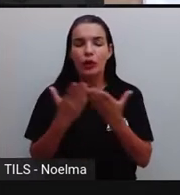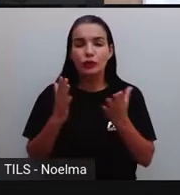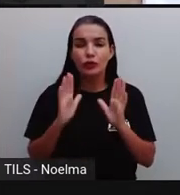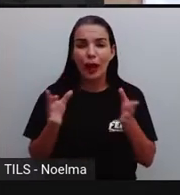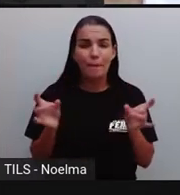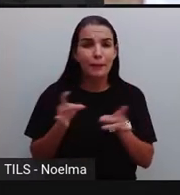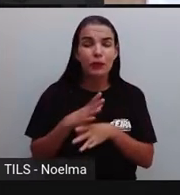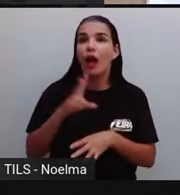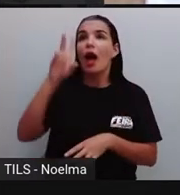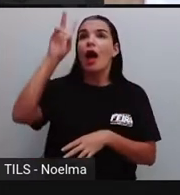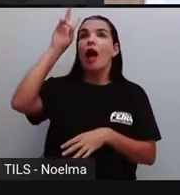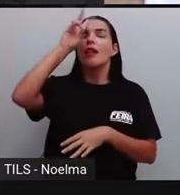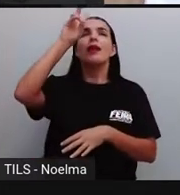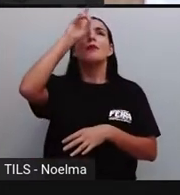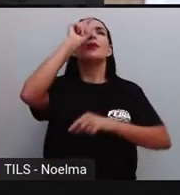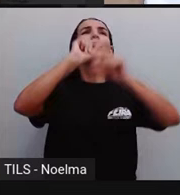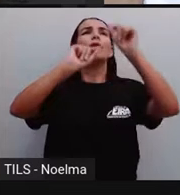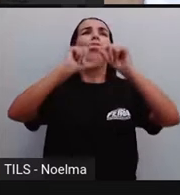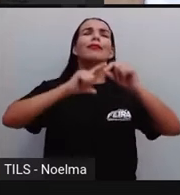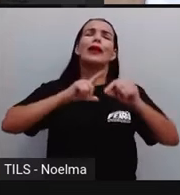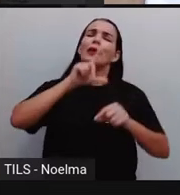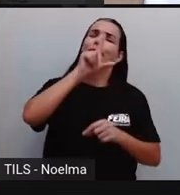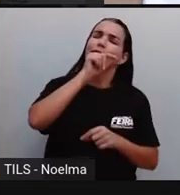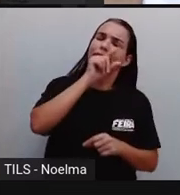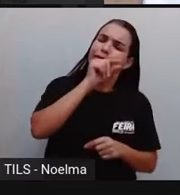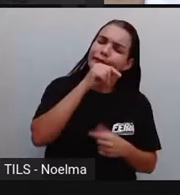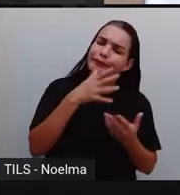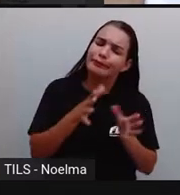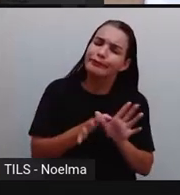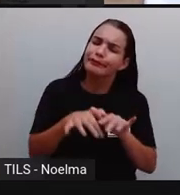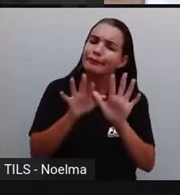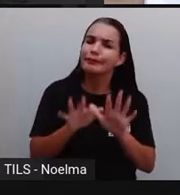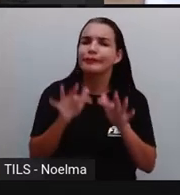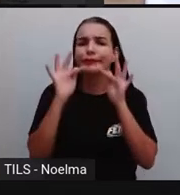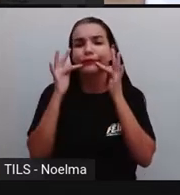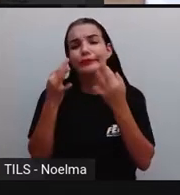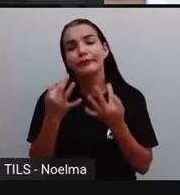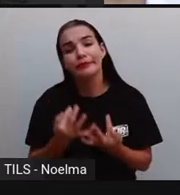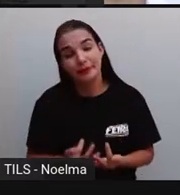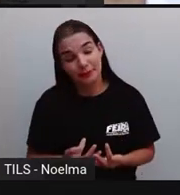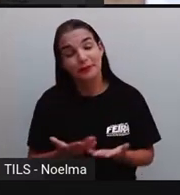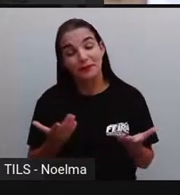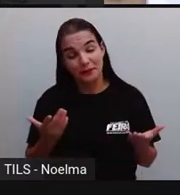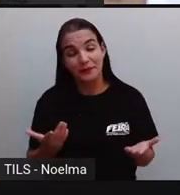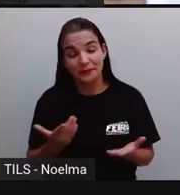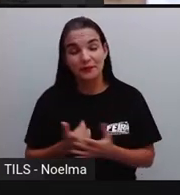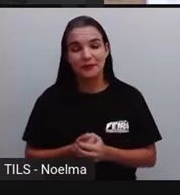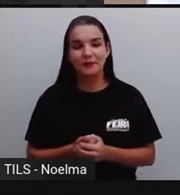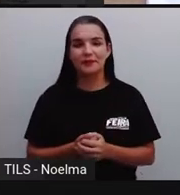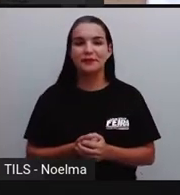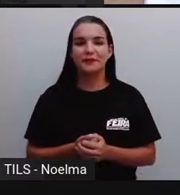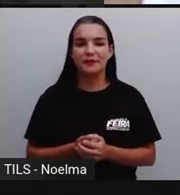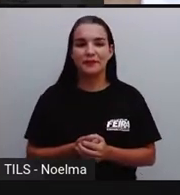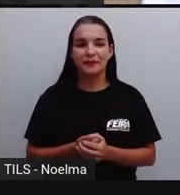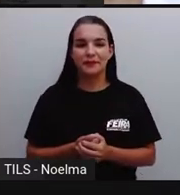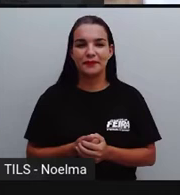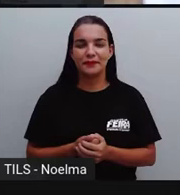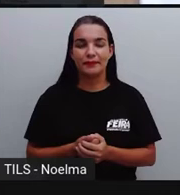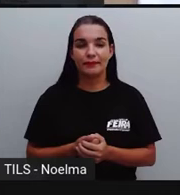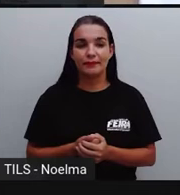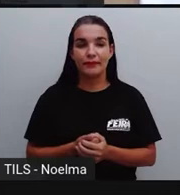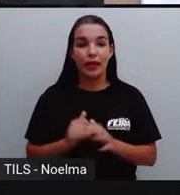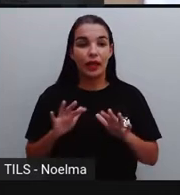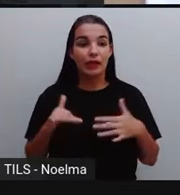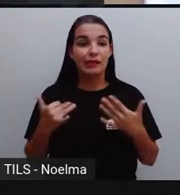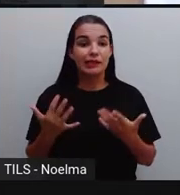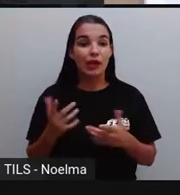pronto, eles lembraram aí que tinham os pássaros, né? Da família, os pássaros de estimação. E